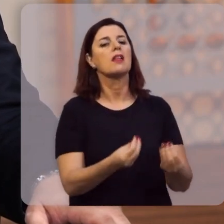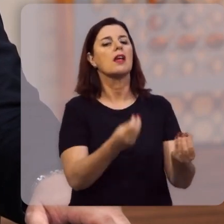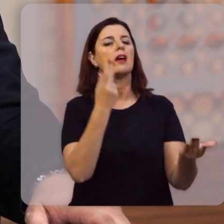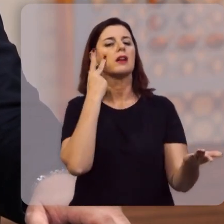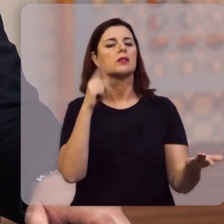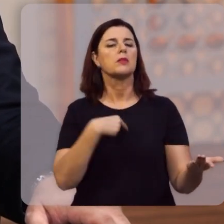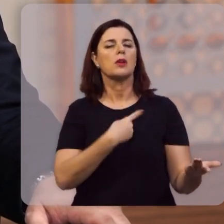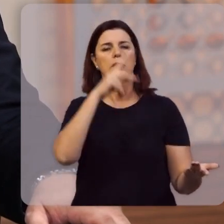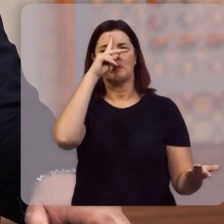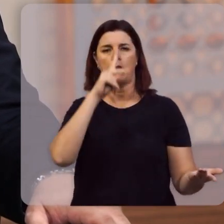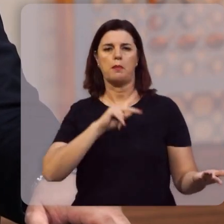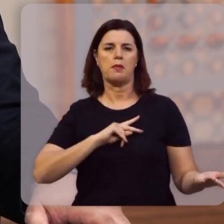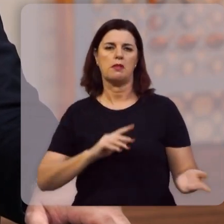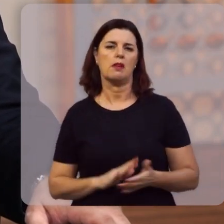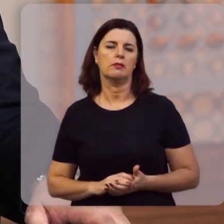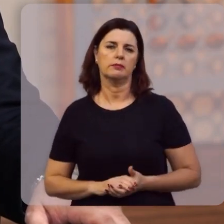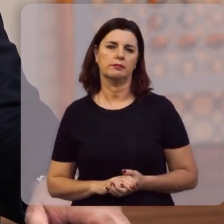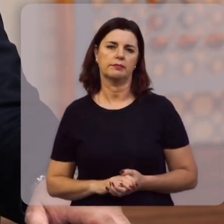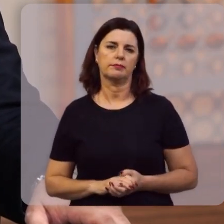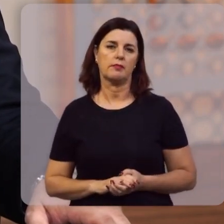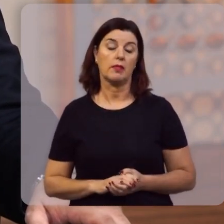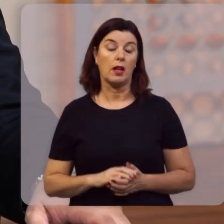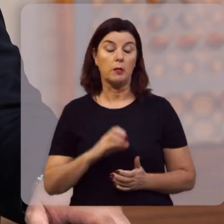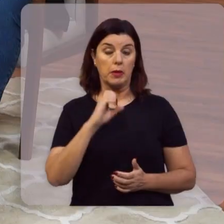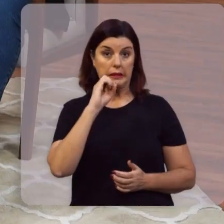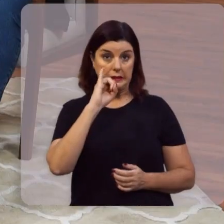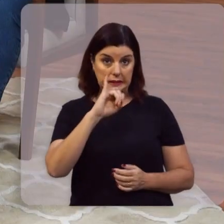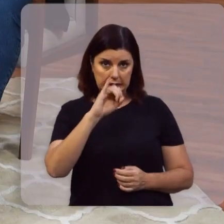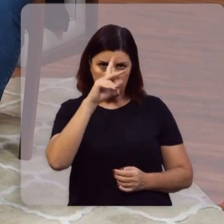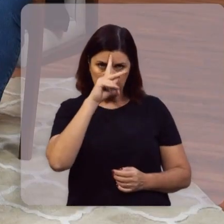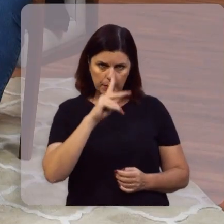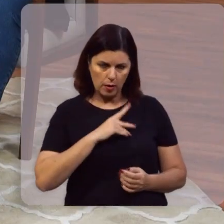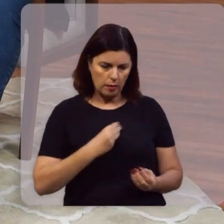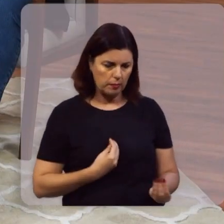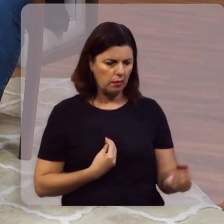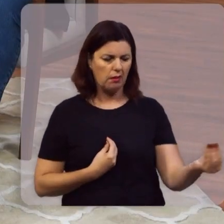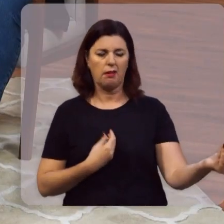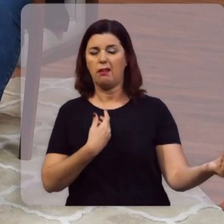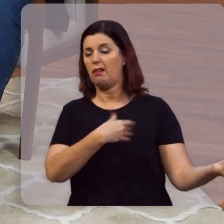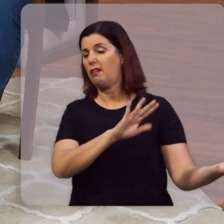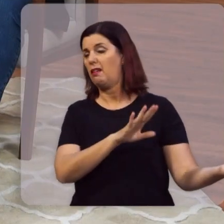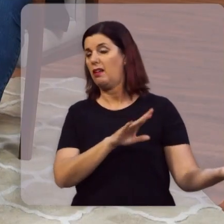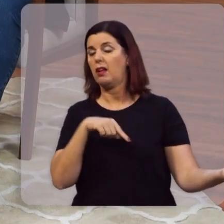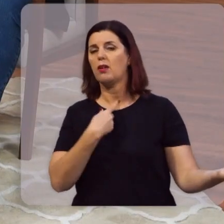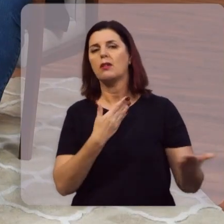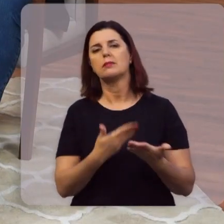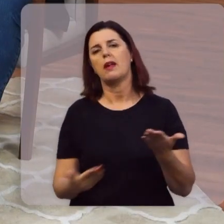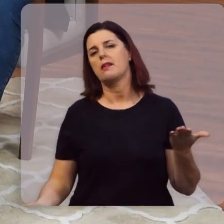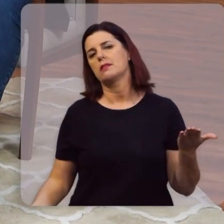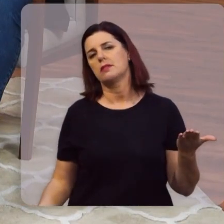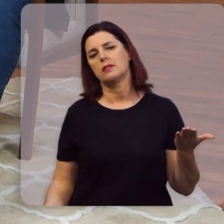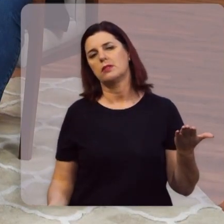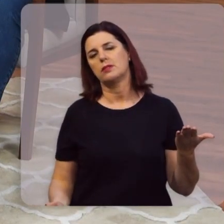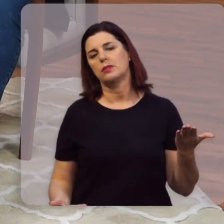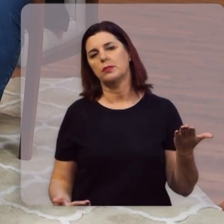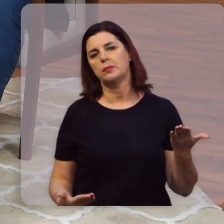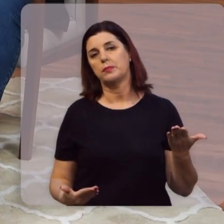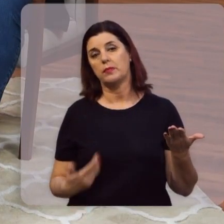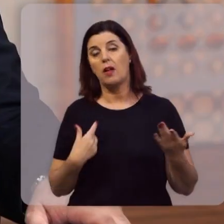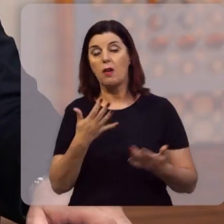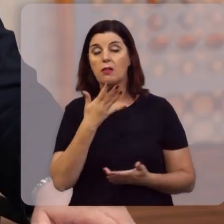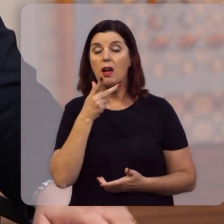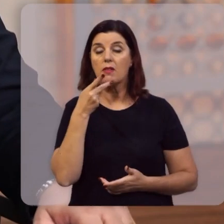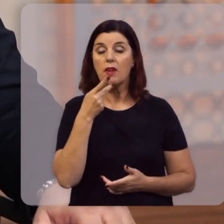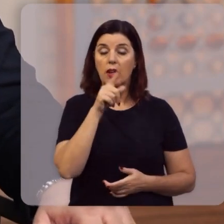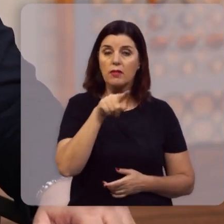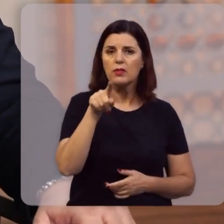entregando a nossa própria sorte. Porque se Ele nos entregar a nossa própria sorte, nós vamos nos perder. Então eu gostaria de dizer a